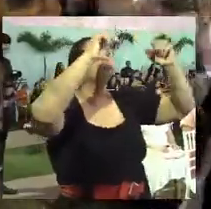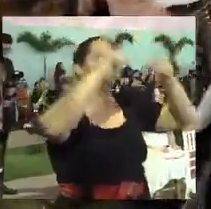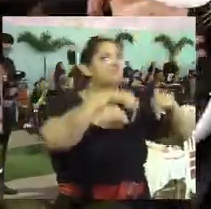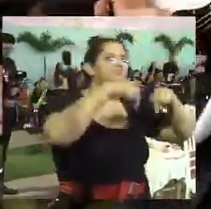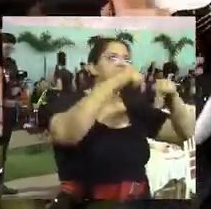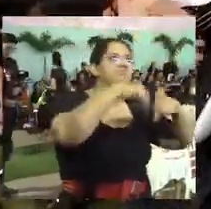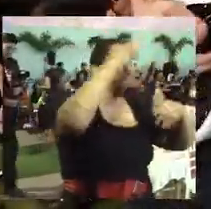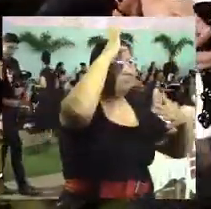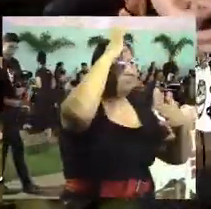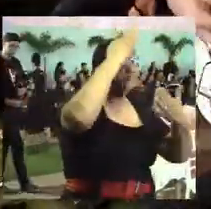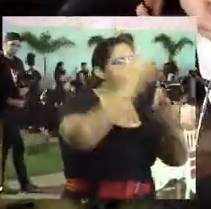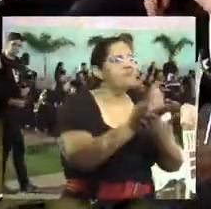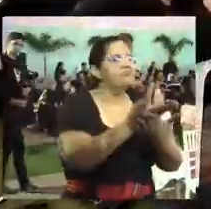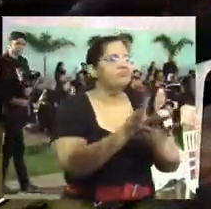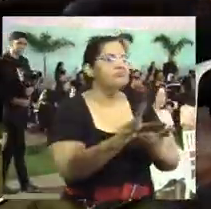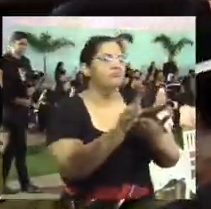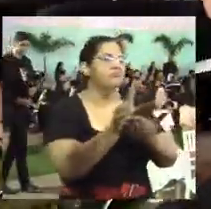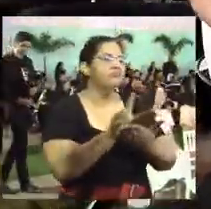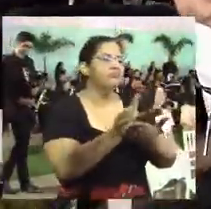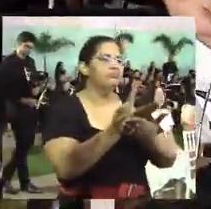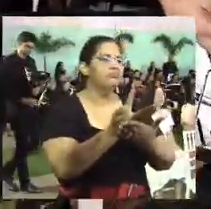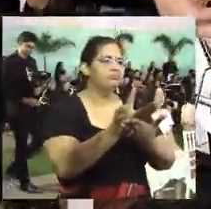vem aqui